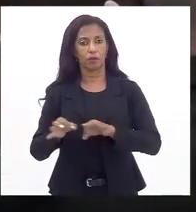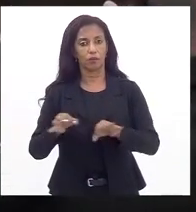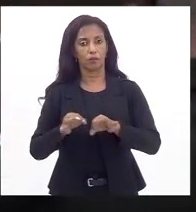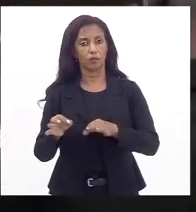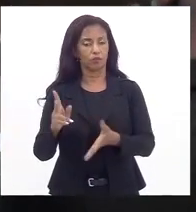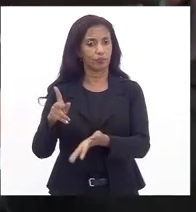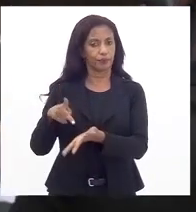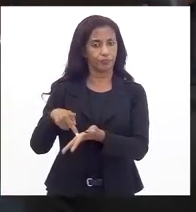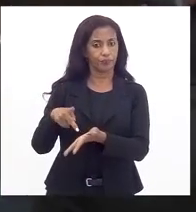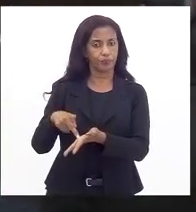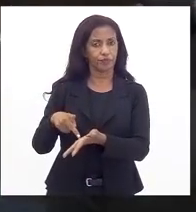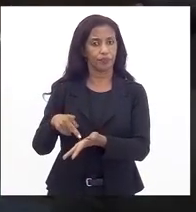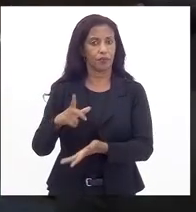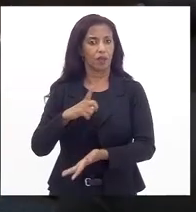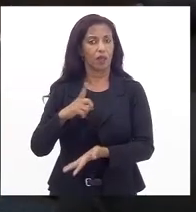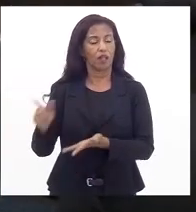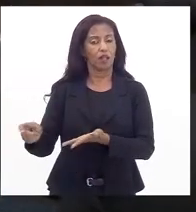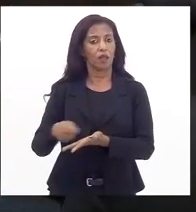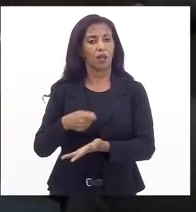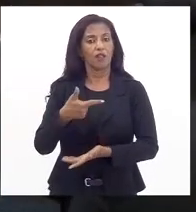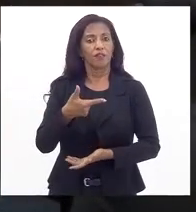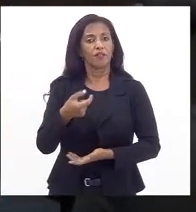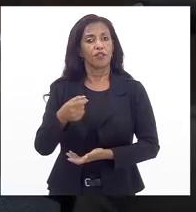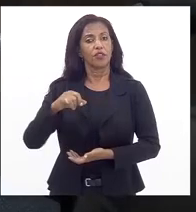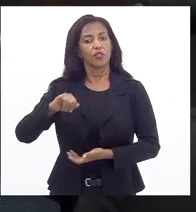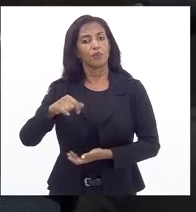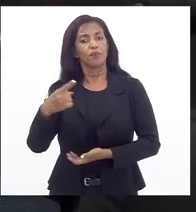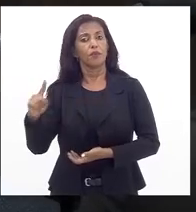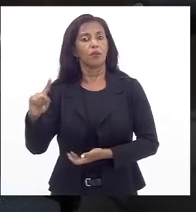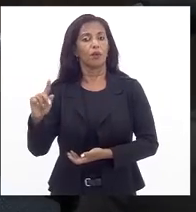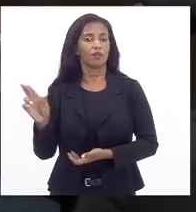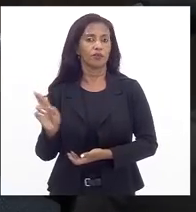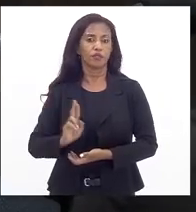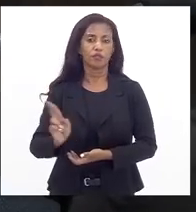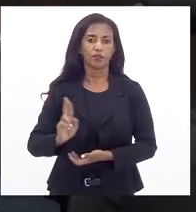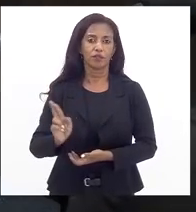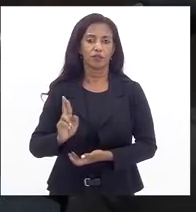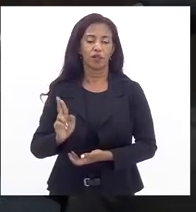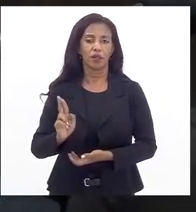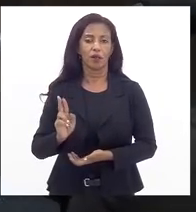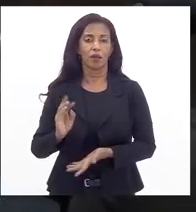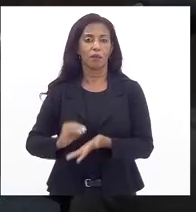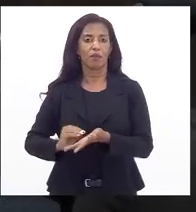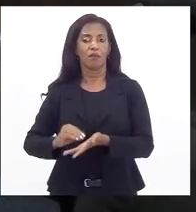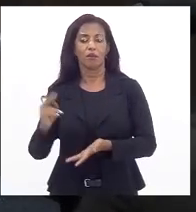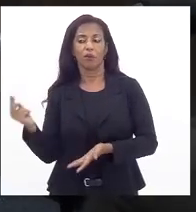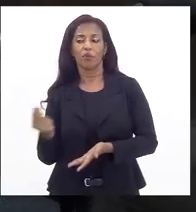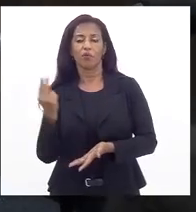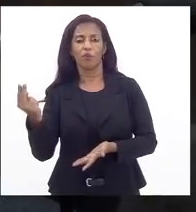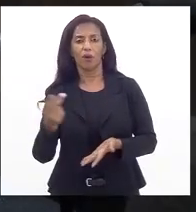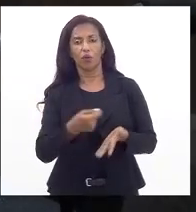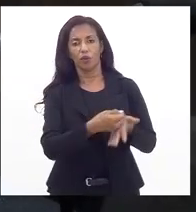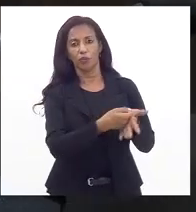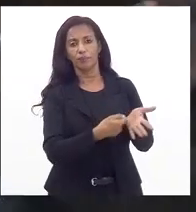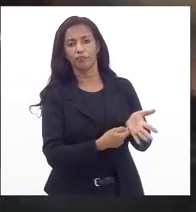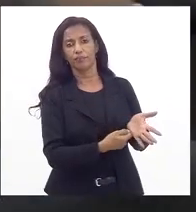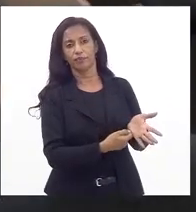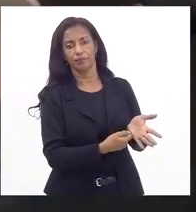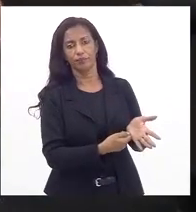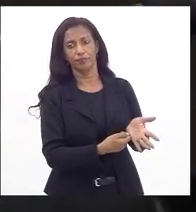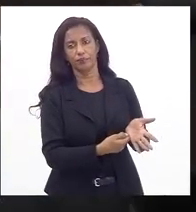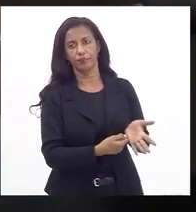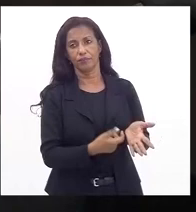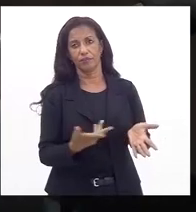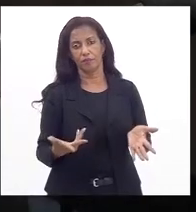projeto original está escrito 20 milhões de reais sem o valor Expresso não